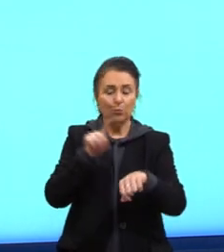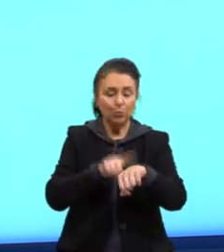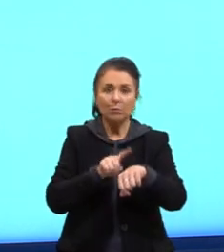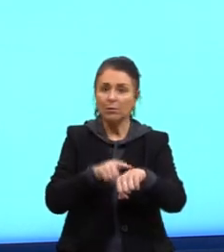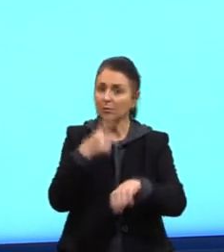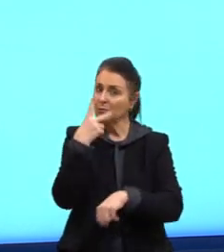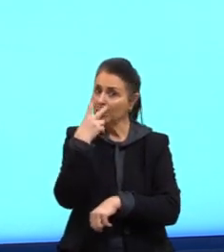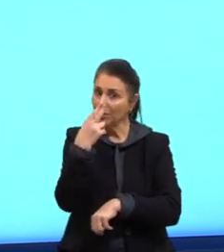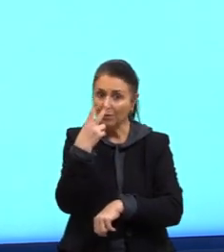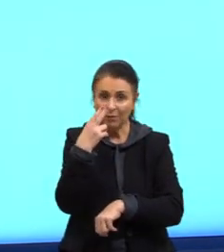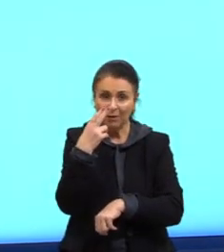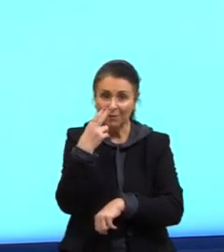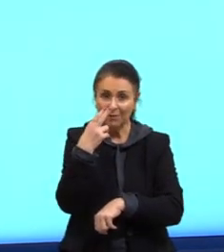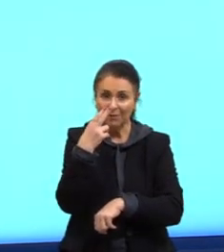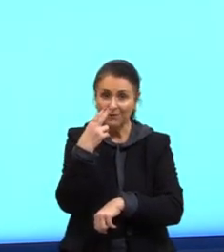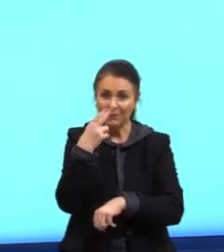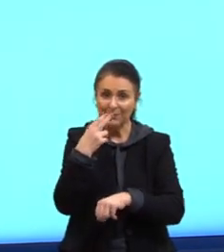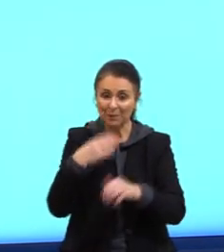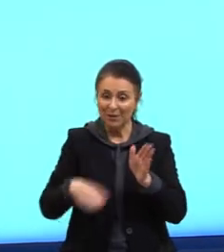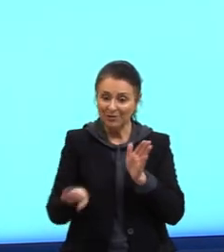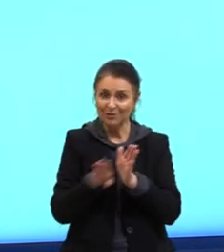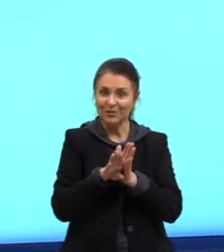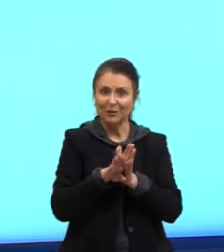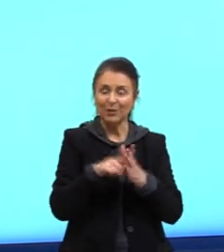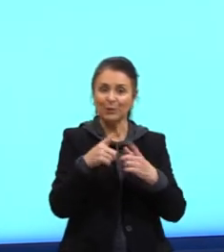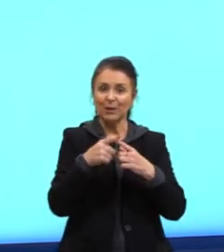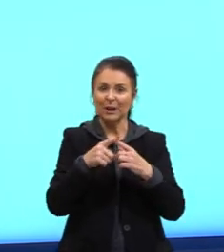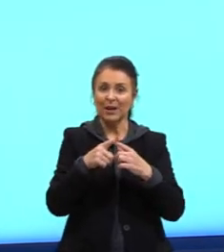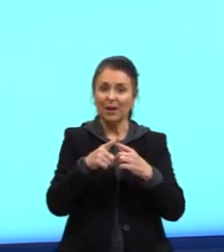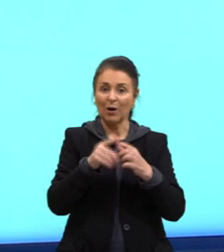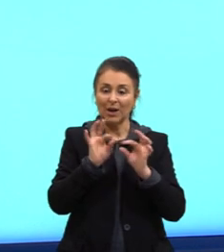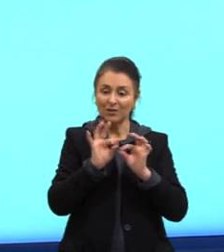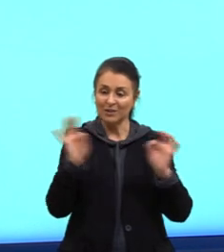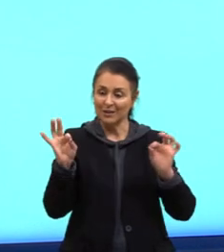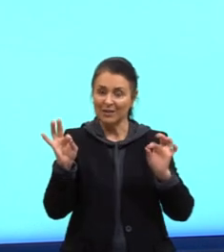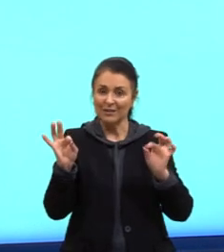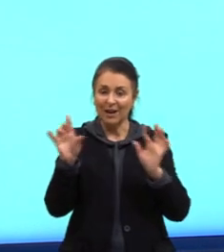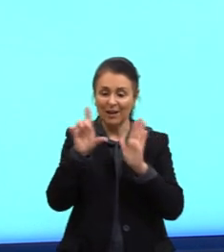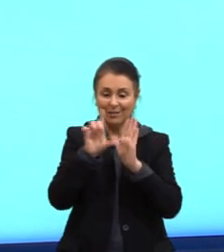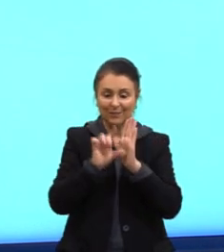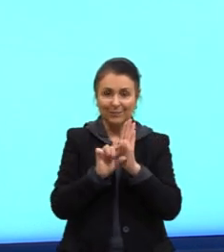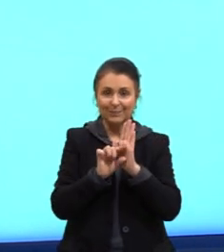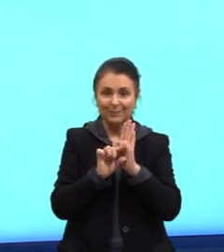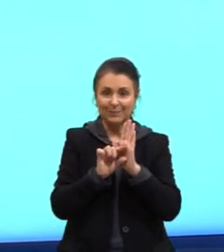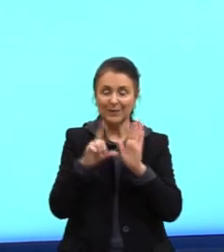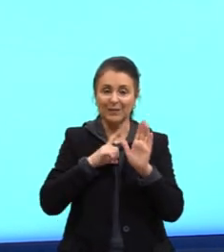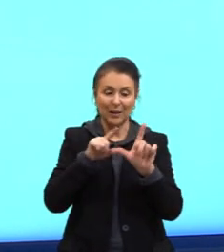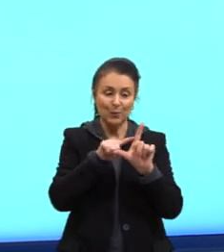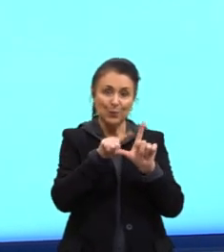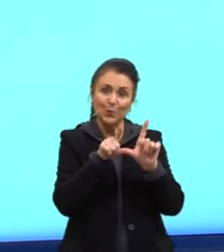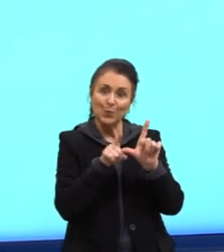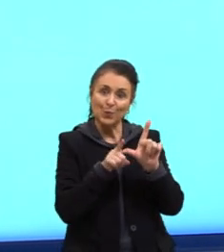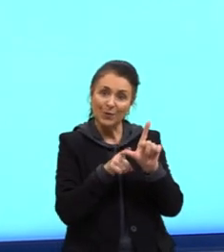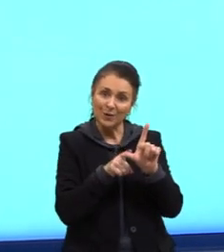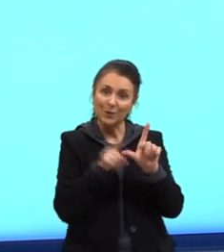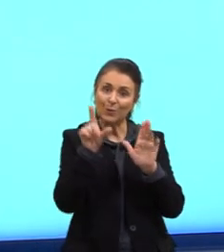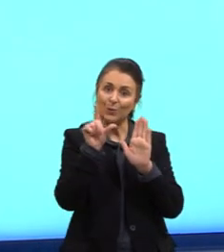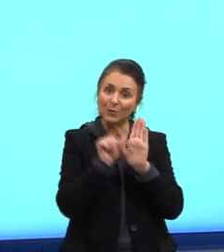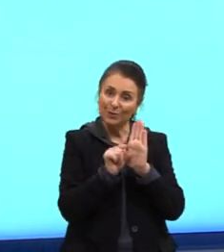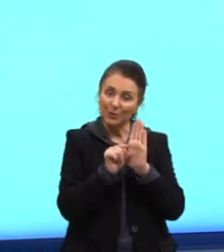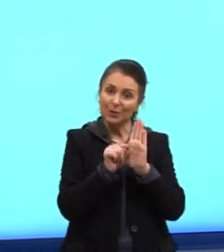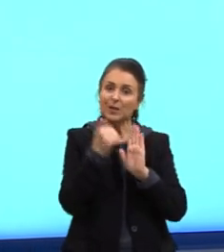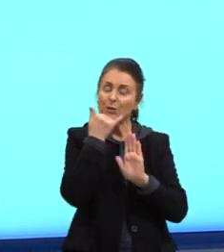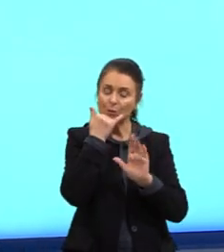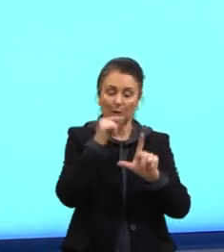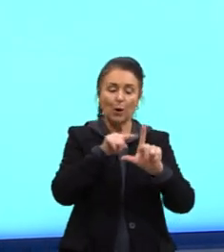que o outro ponto porque ele tem uma distância menor né Tem uma uma um ângulo menor na verdade vamo